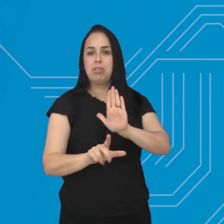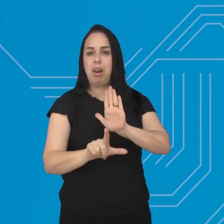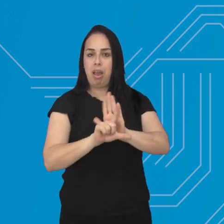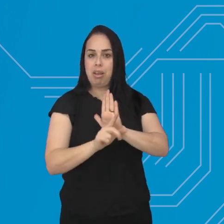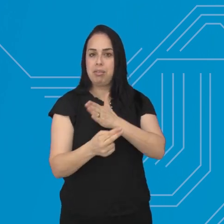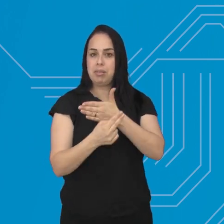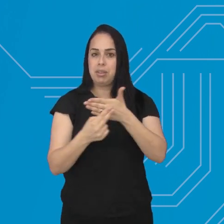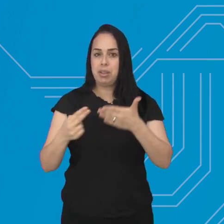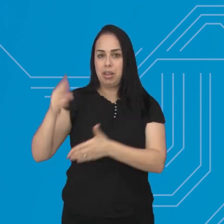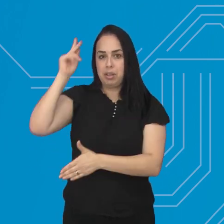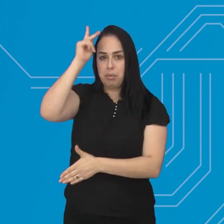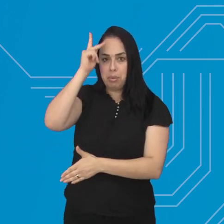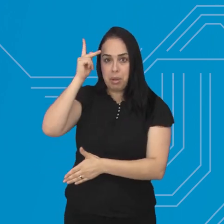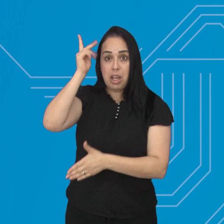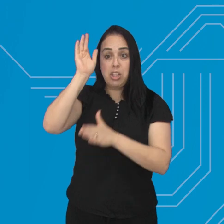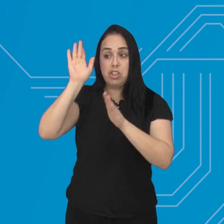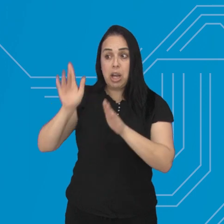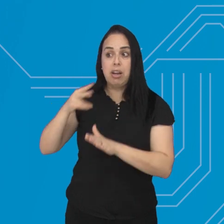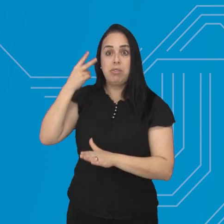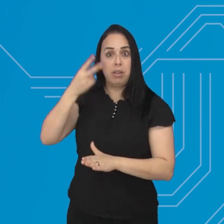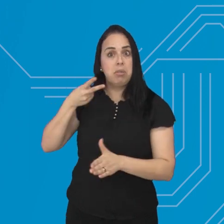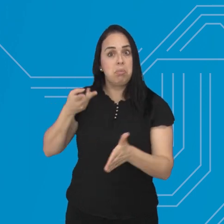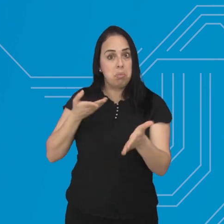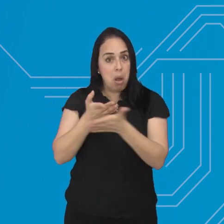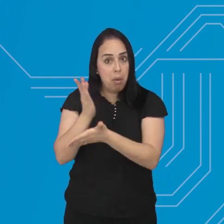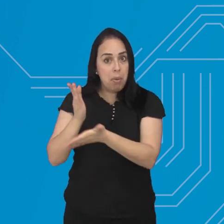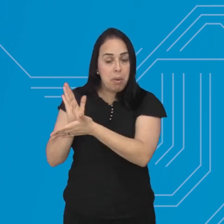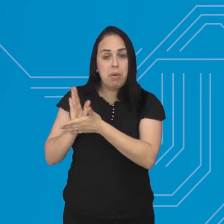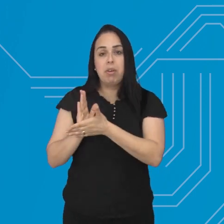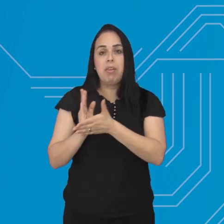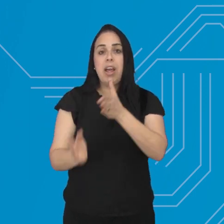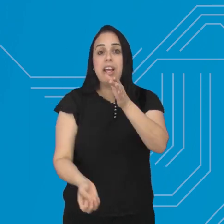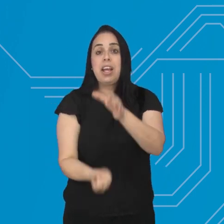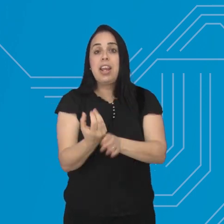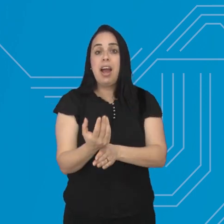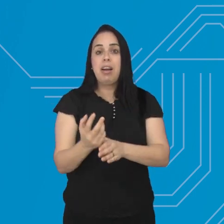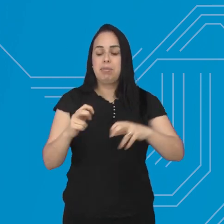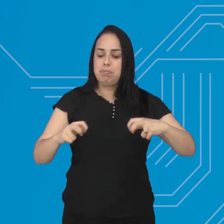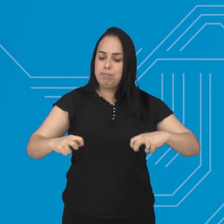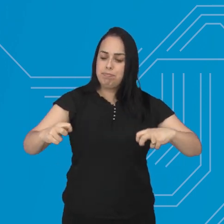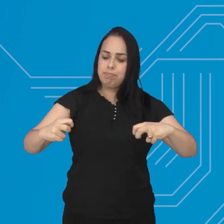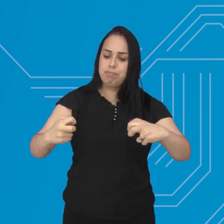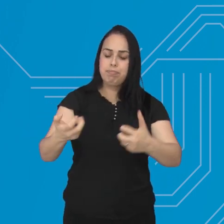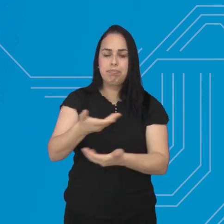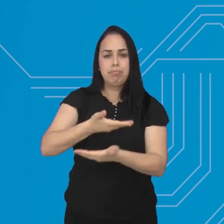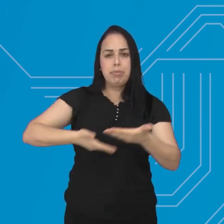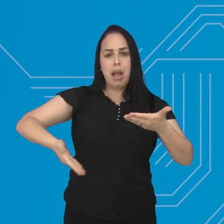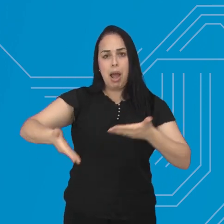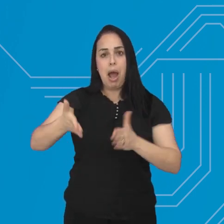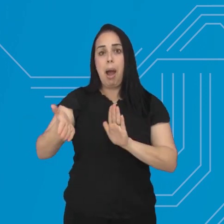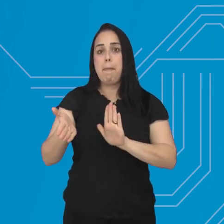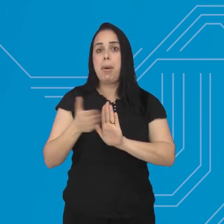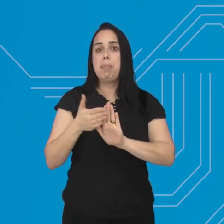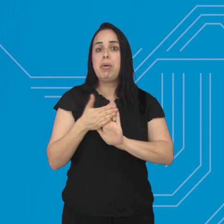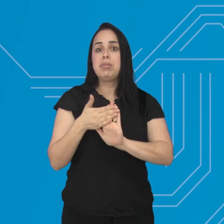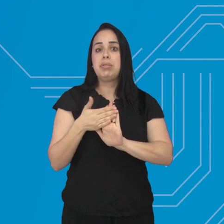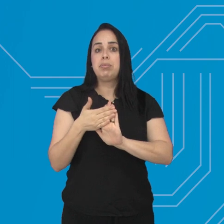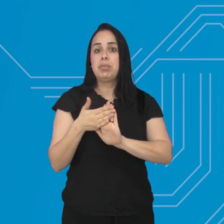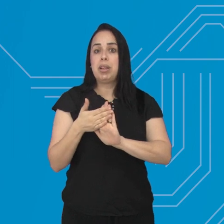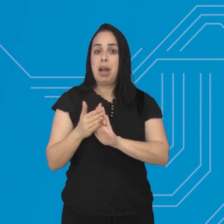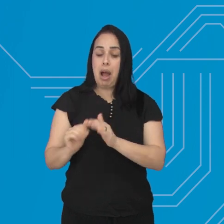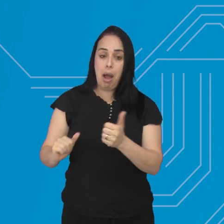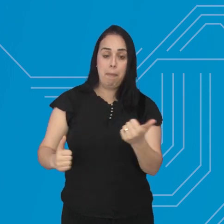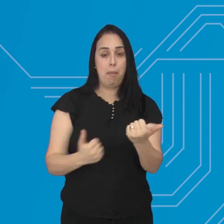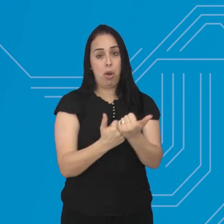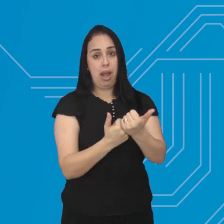vereador Fernando Petit, aprovado pela Câmara, estabeleceu as rodas de conversas integradas. A proposta é